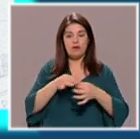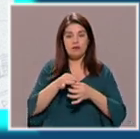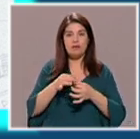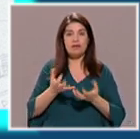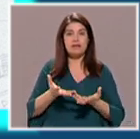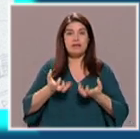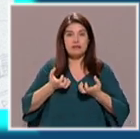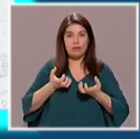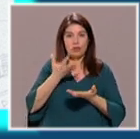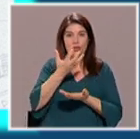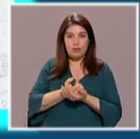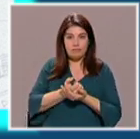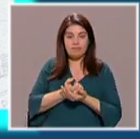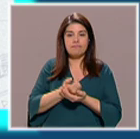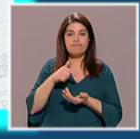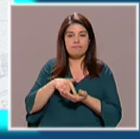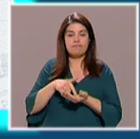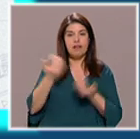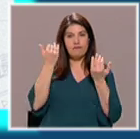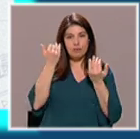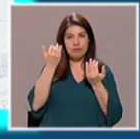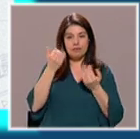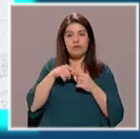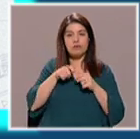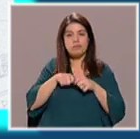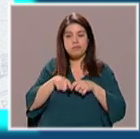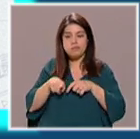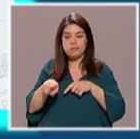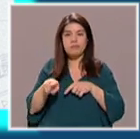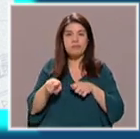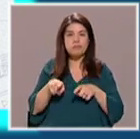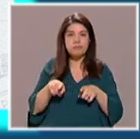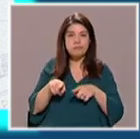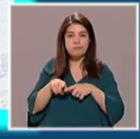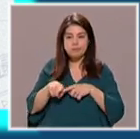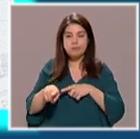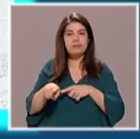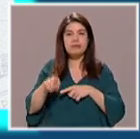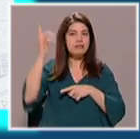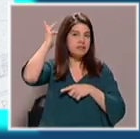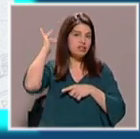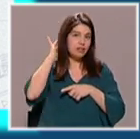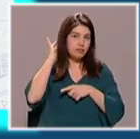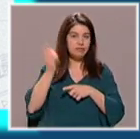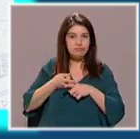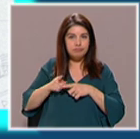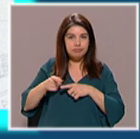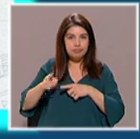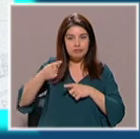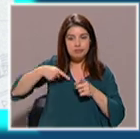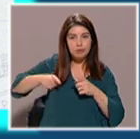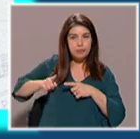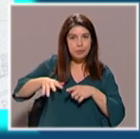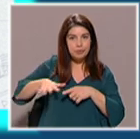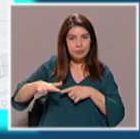sendo essa mensagem encaminhada através das fibras sensitivas para o sistema nervoso central, especificamente